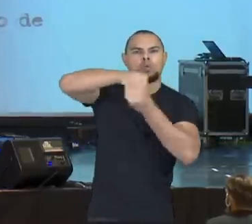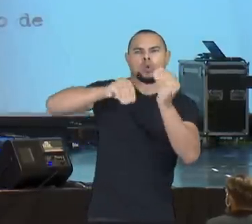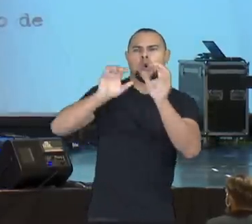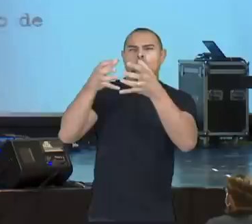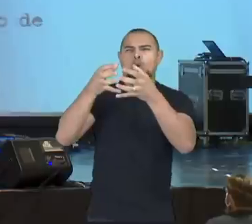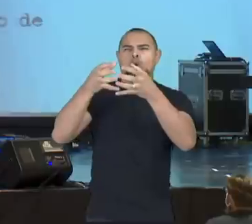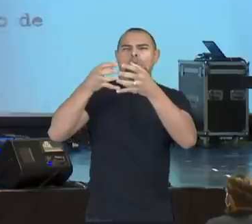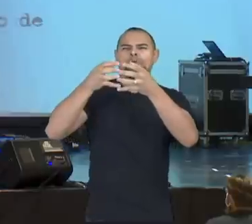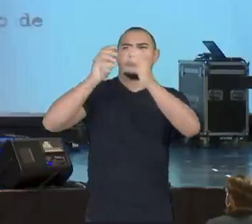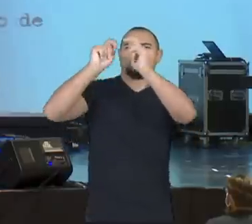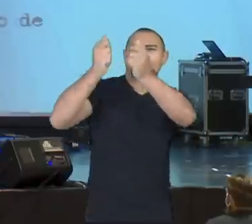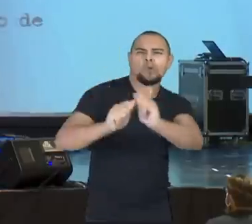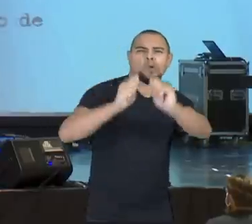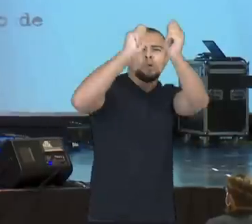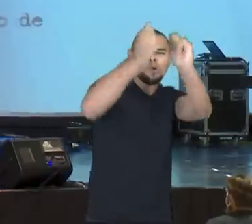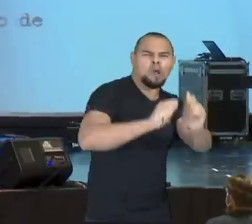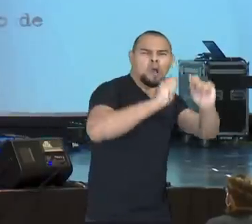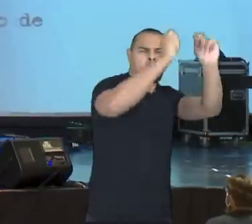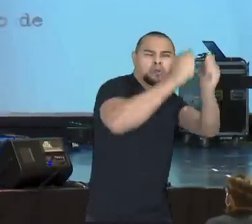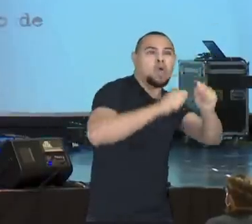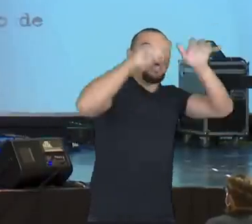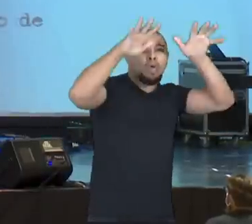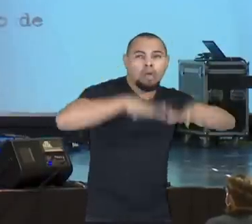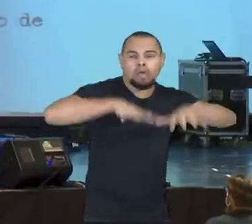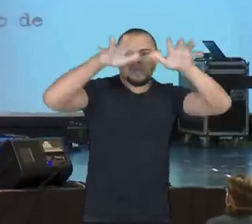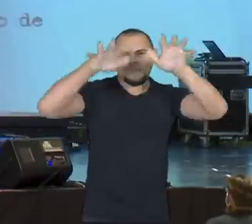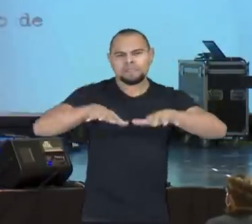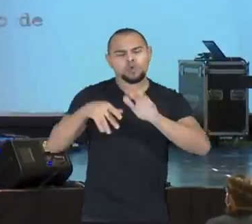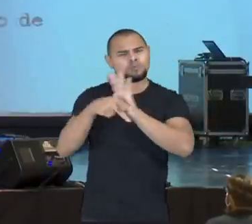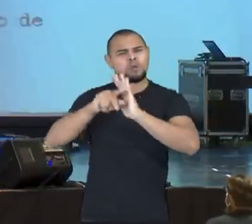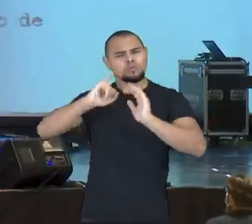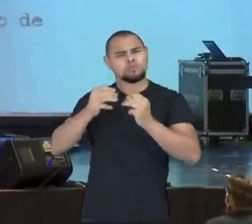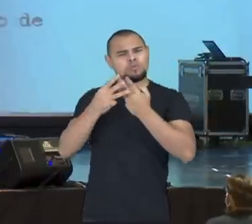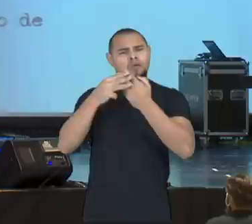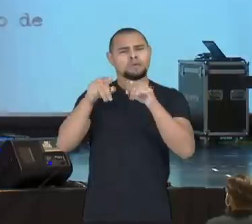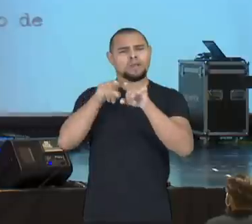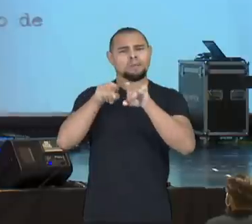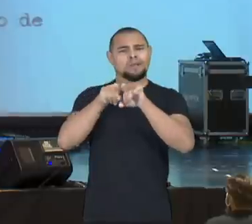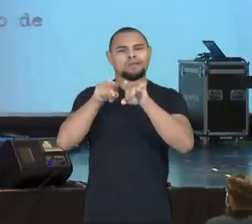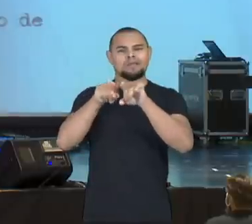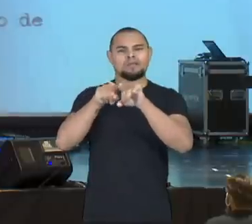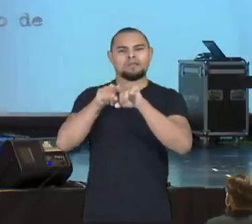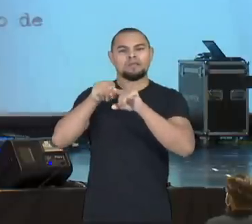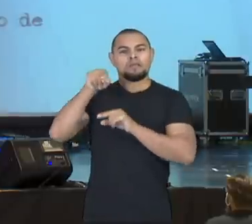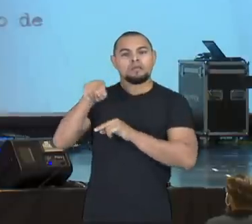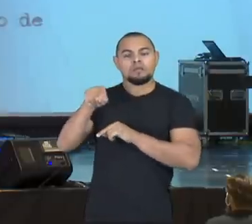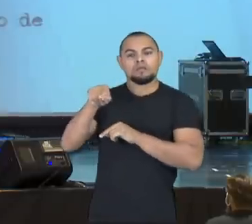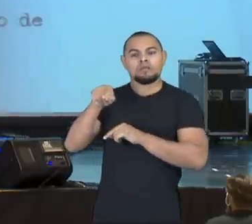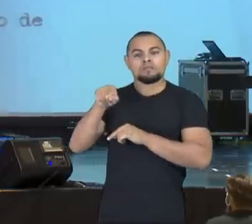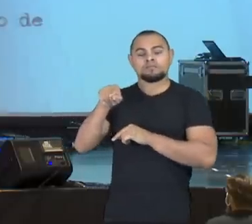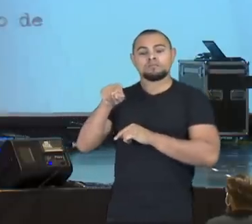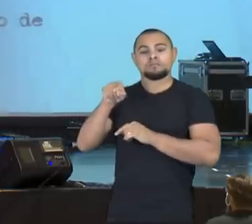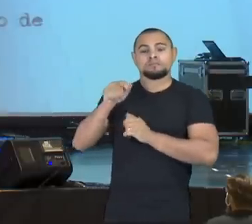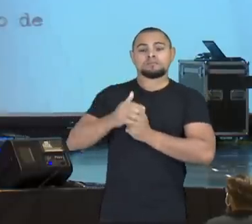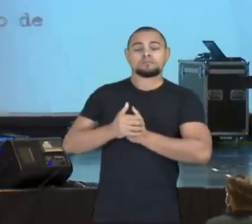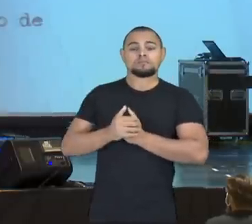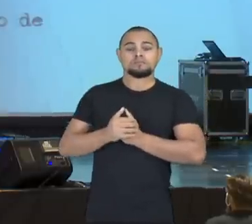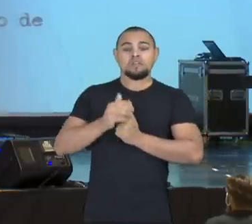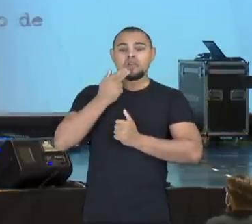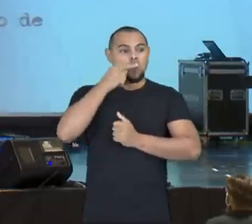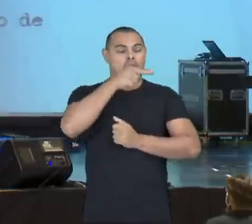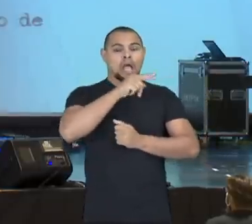e religiões. Os judeus, os próprios judeus, que foram chamados pelo Deus vivo,